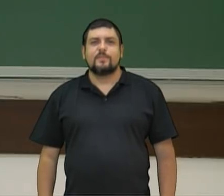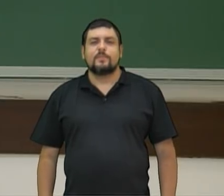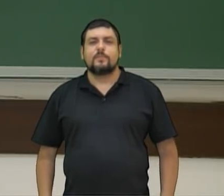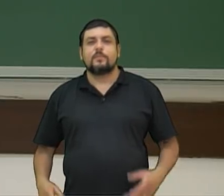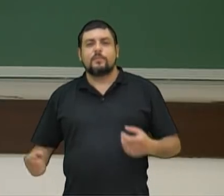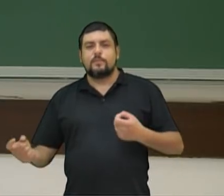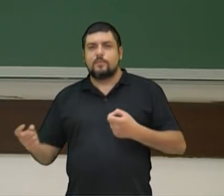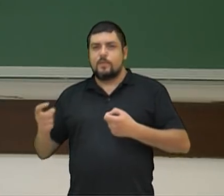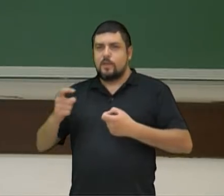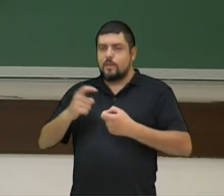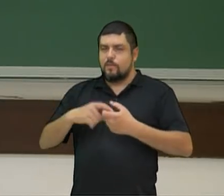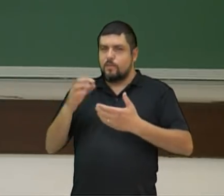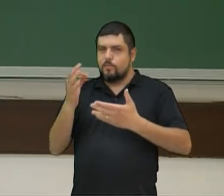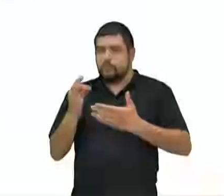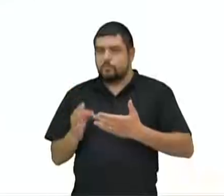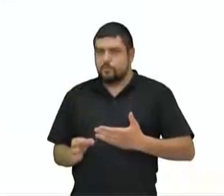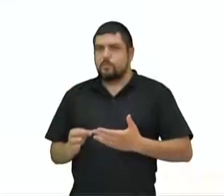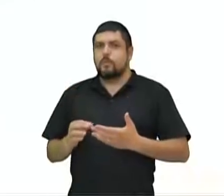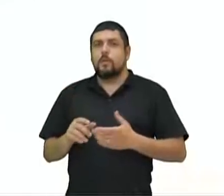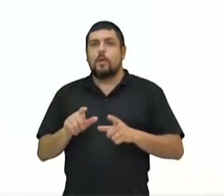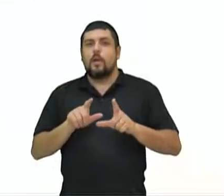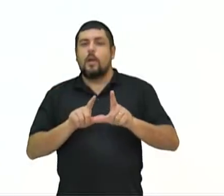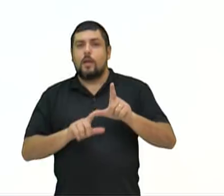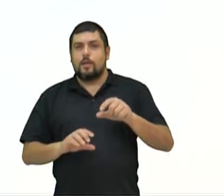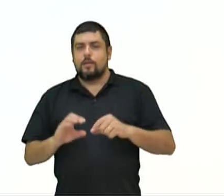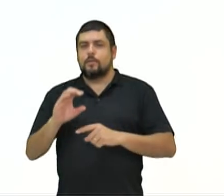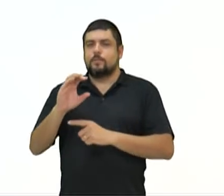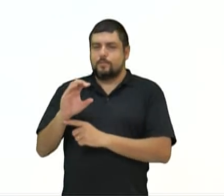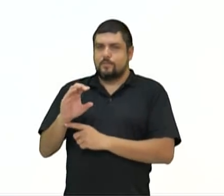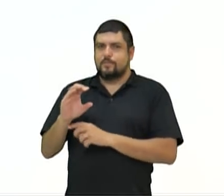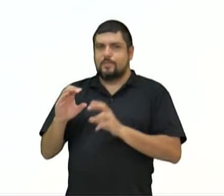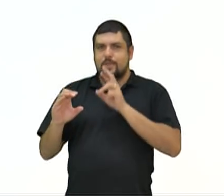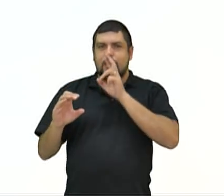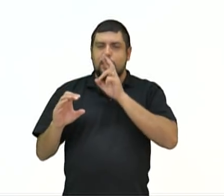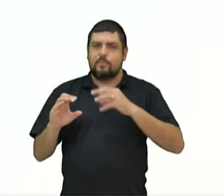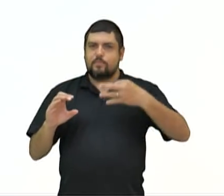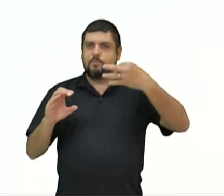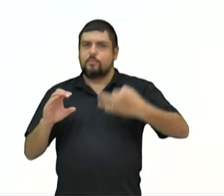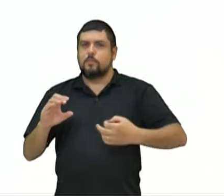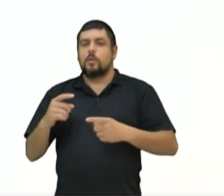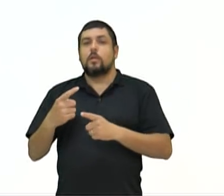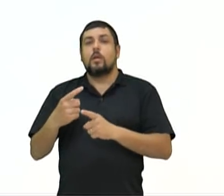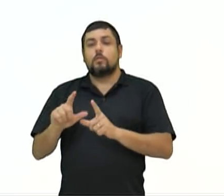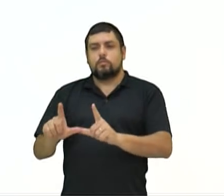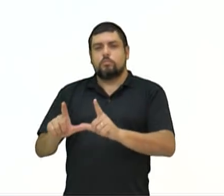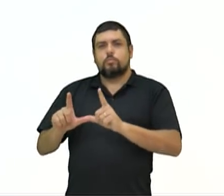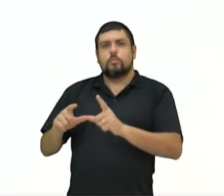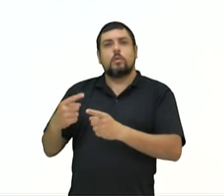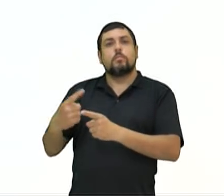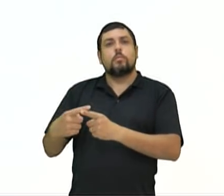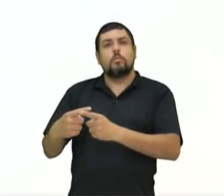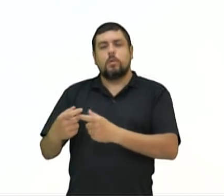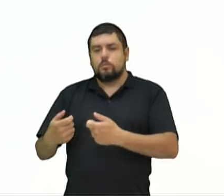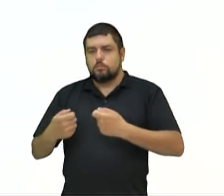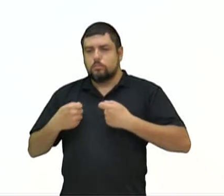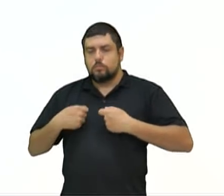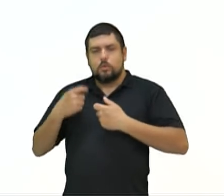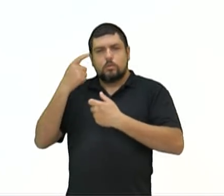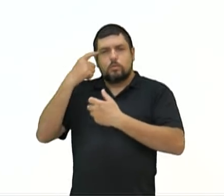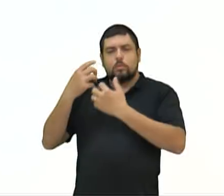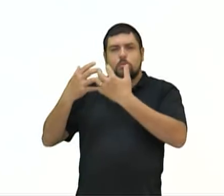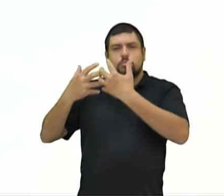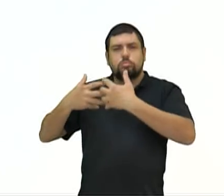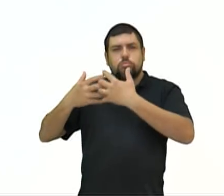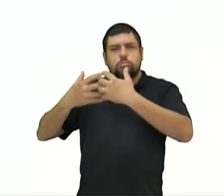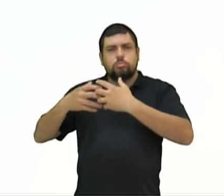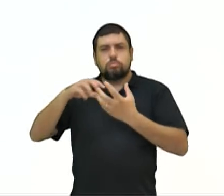Voltando então, pessoal, acertou quem marcou a letra C, né? É uma charge, pois promove uma reflexão sobre o aquecimento global, sobre os cuidados que